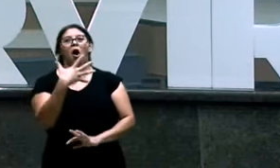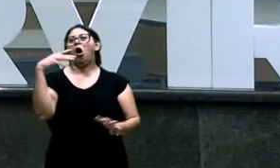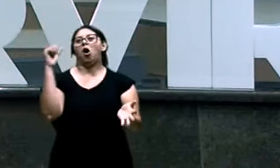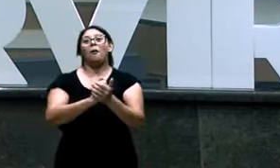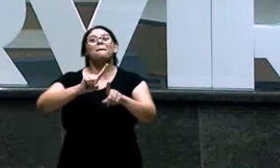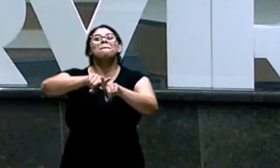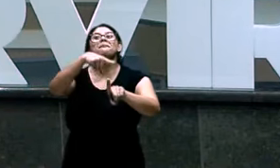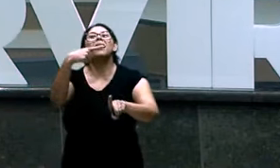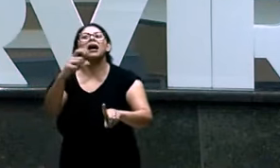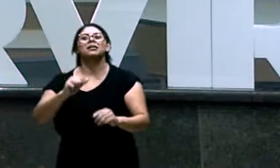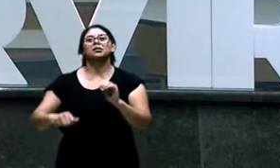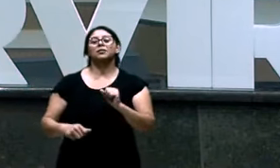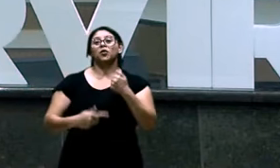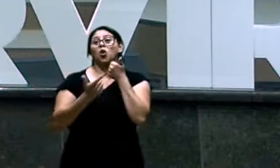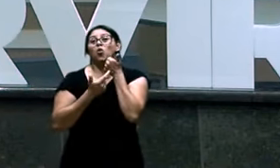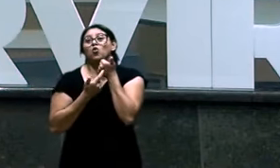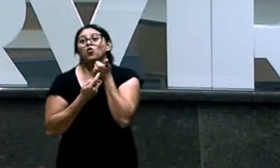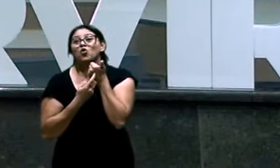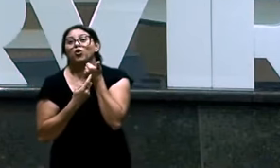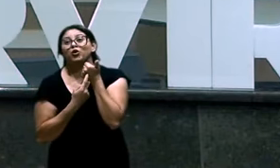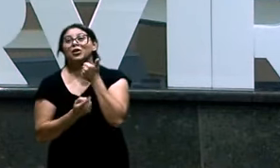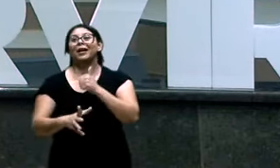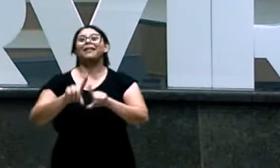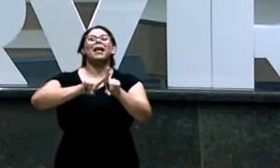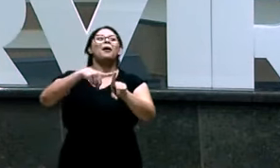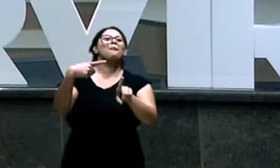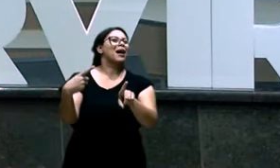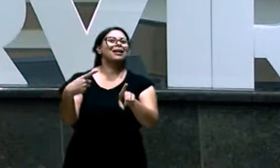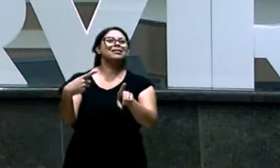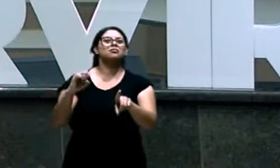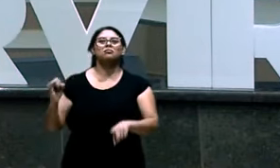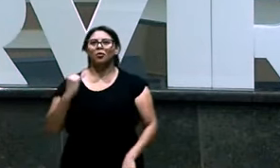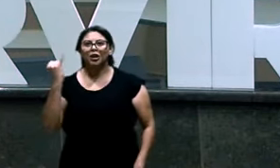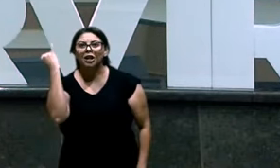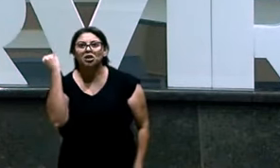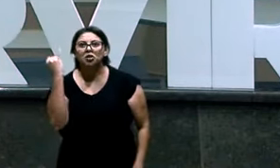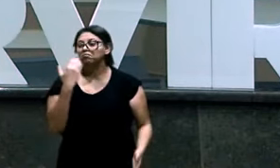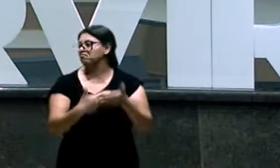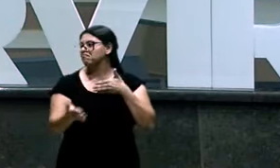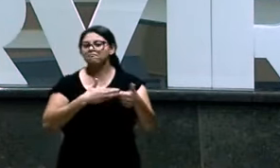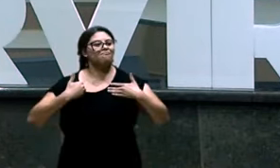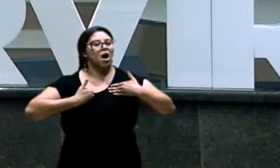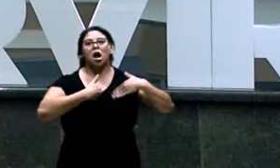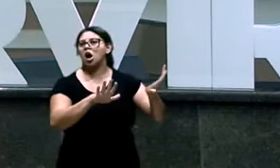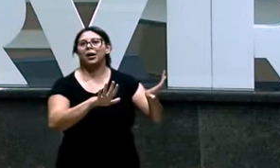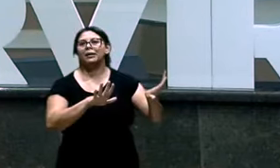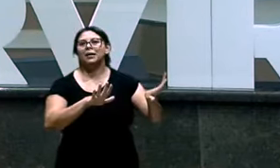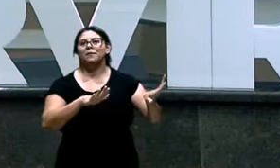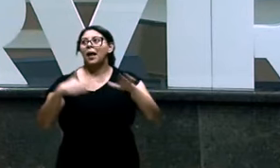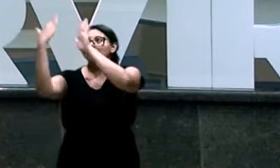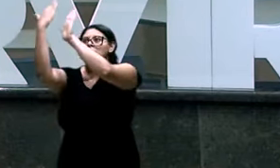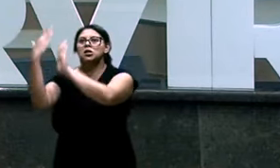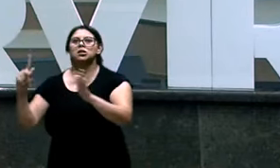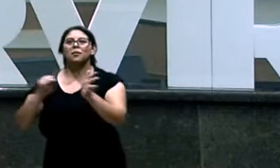ter curtida, pode estar estourando no mercado gospel, não importa. Para minha presença descer, eu não